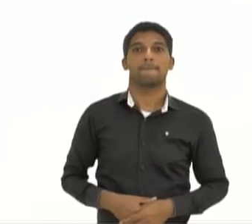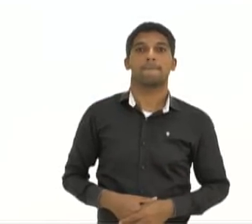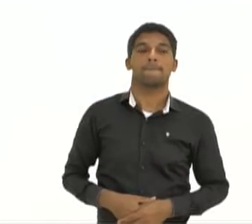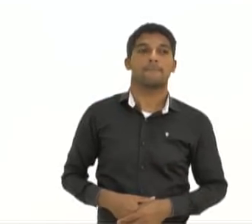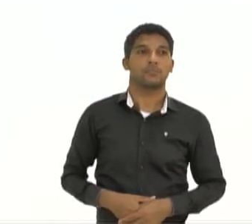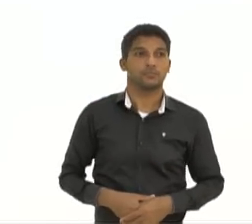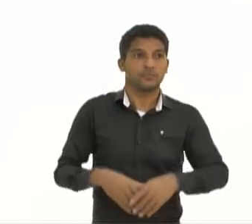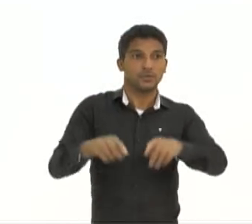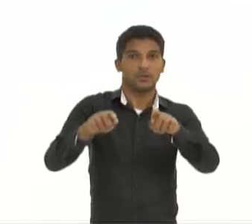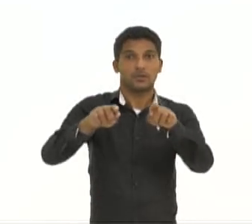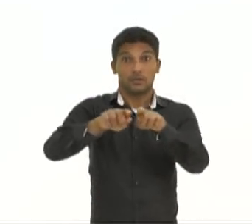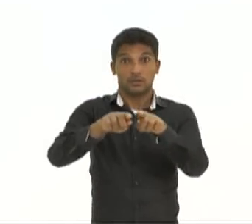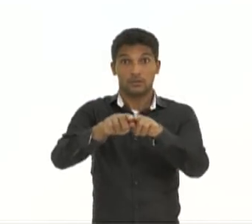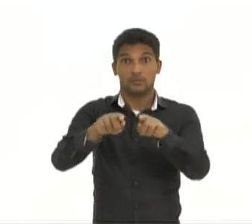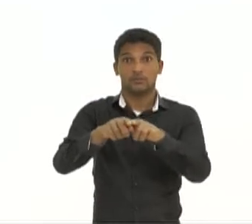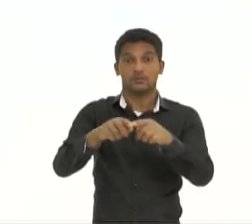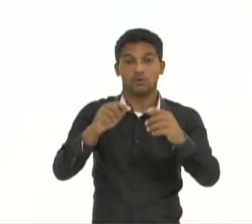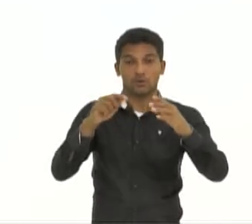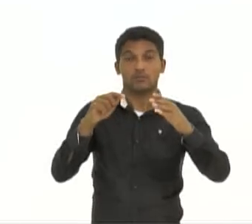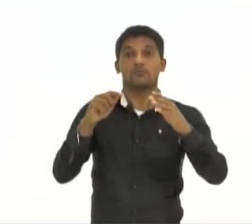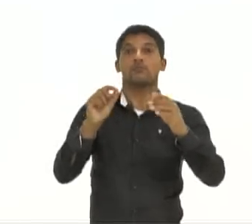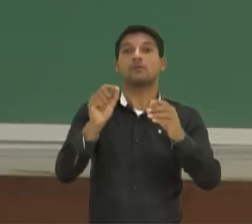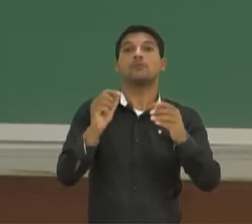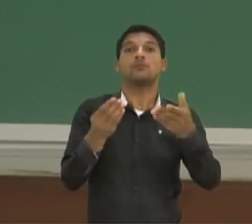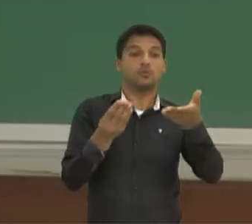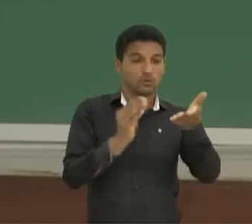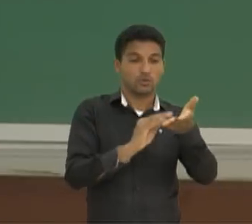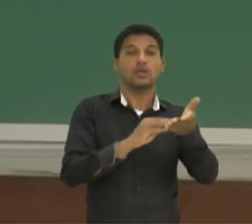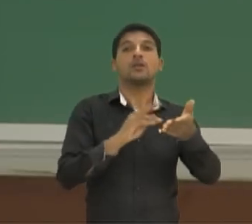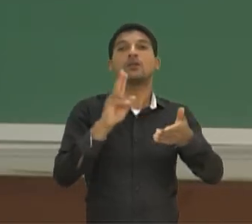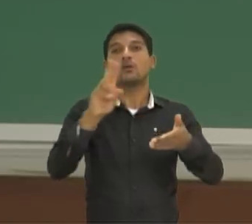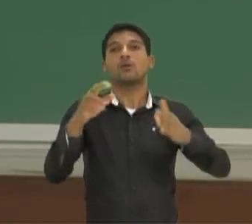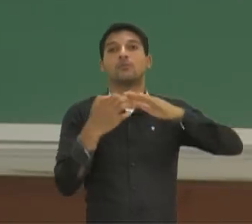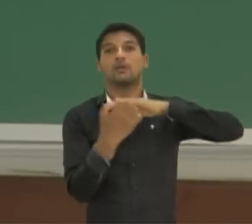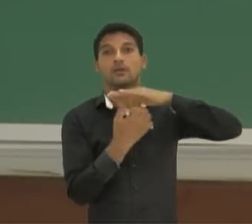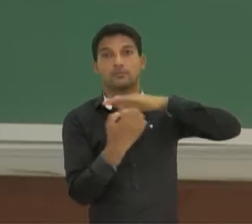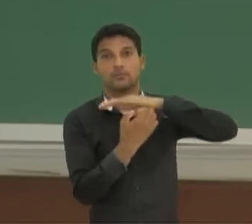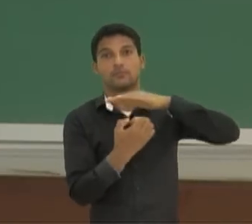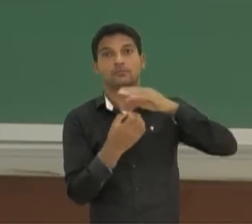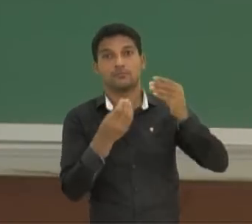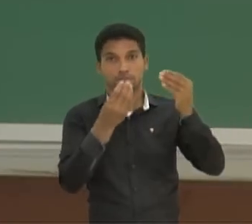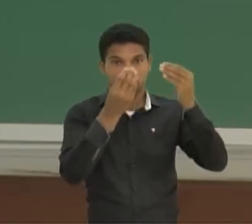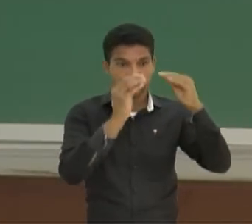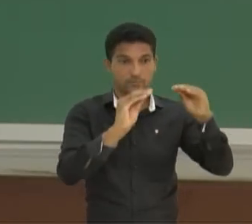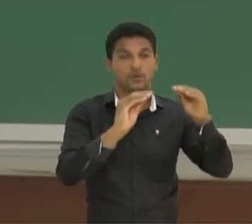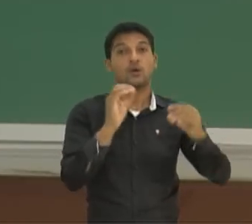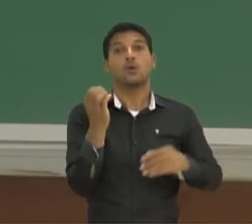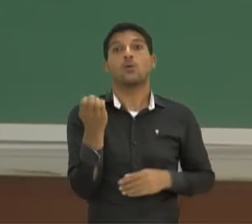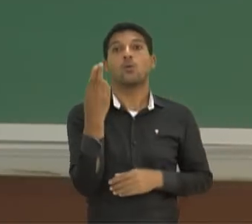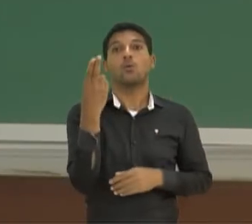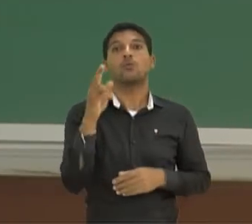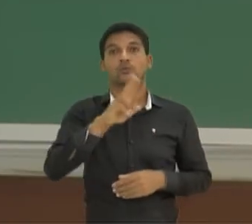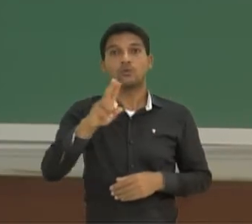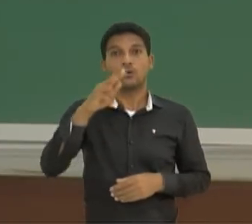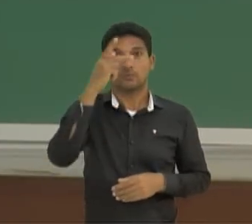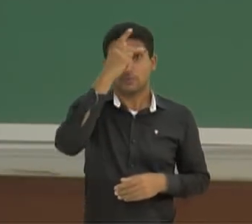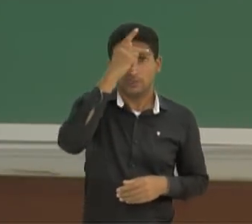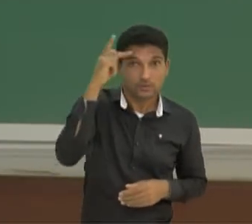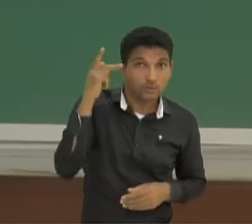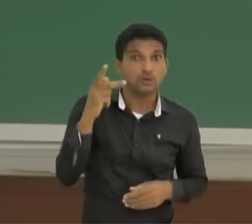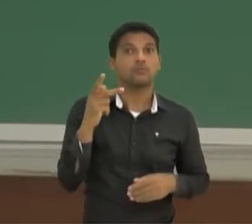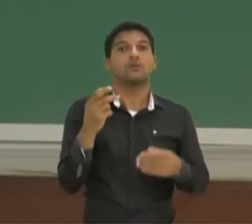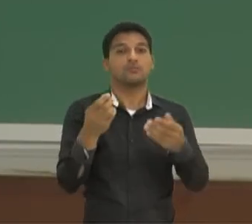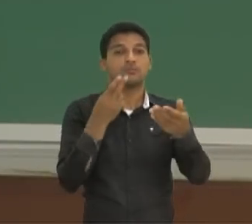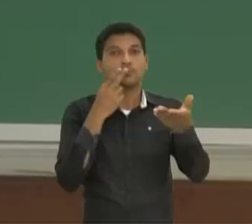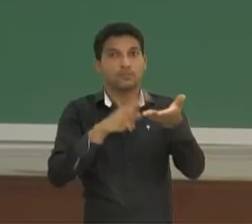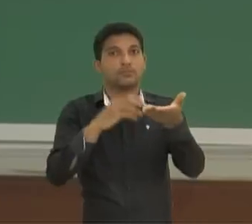para a loja, para o local, né, onde eu vou fazer a reclamação. Então, eu posso colocar também o nome da pessoa. Se eu não tenho, coloco o nome da empresa. Né?